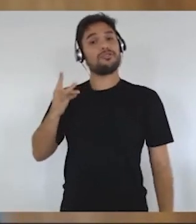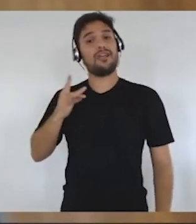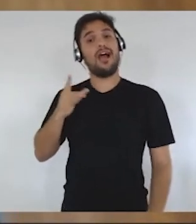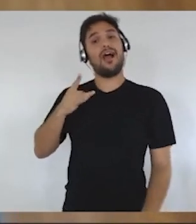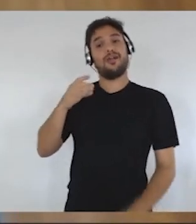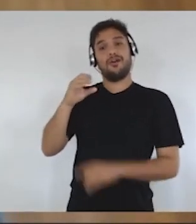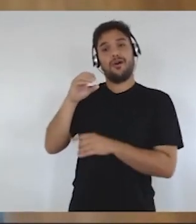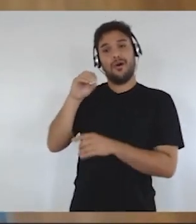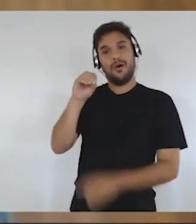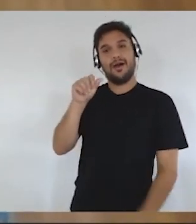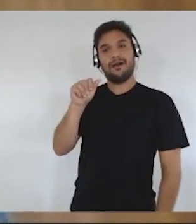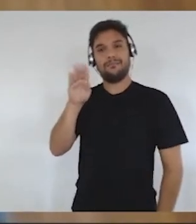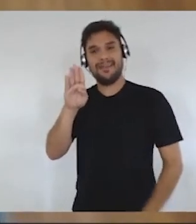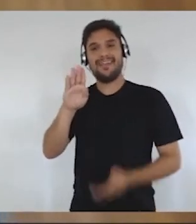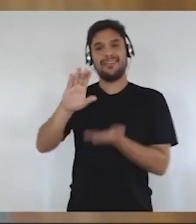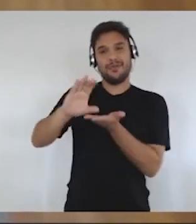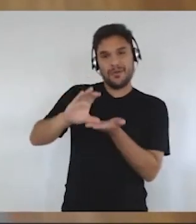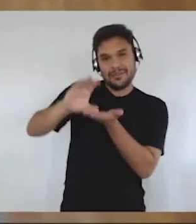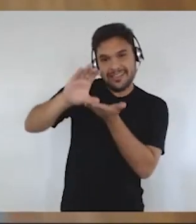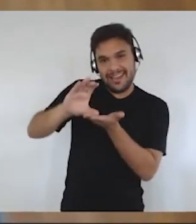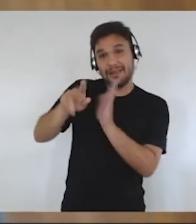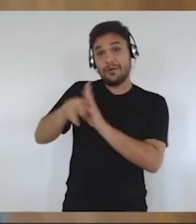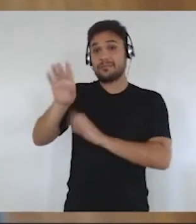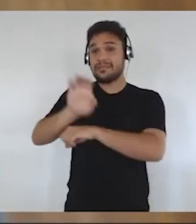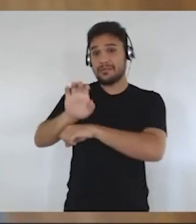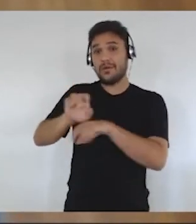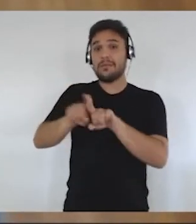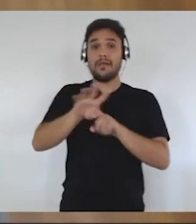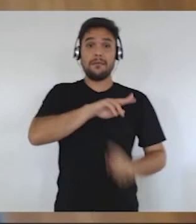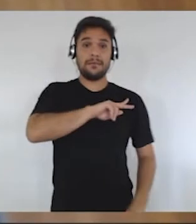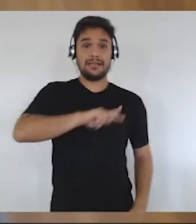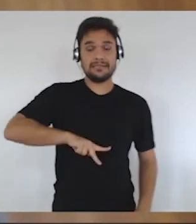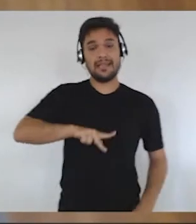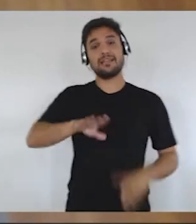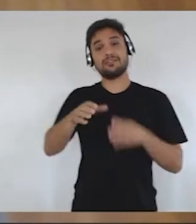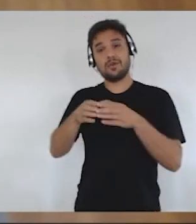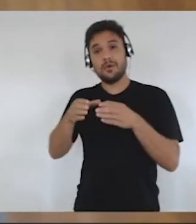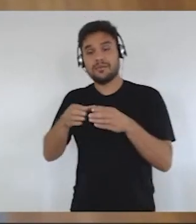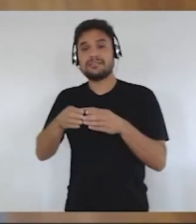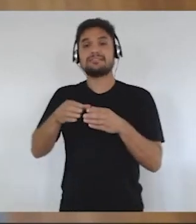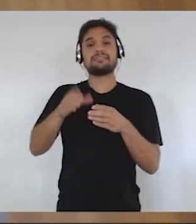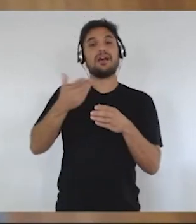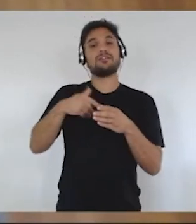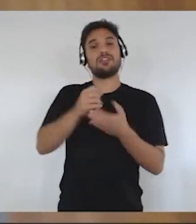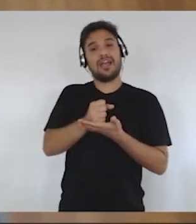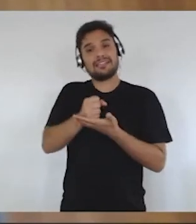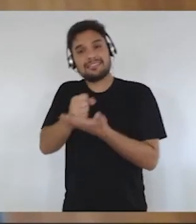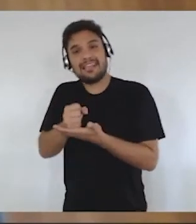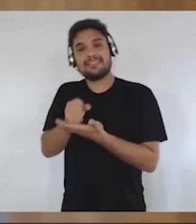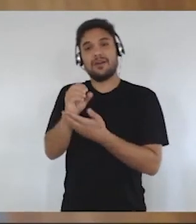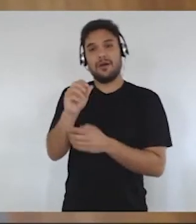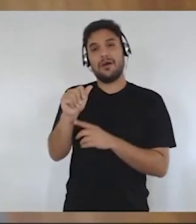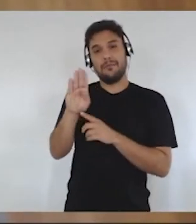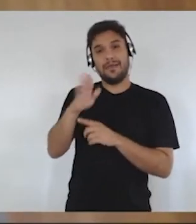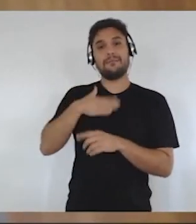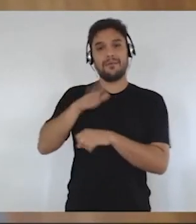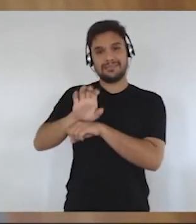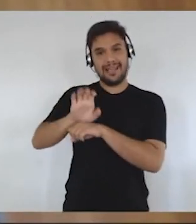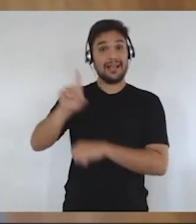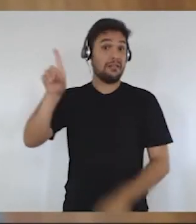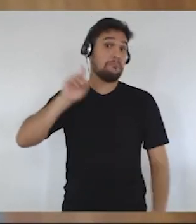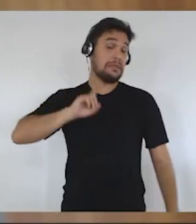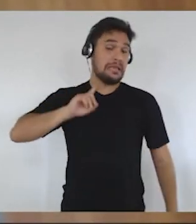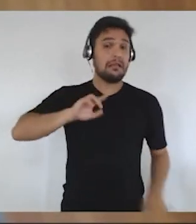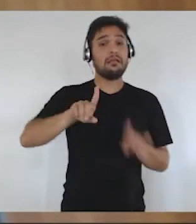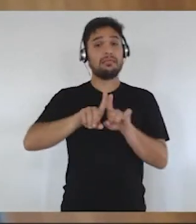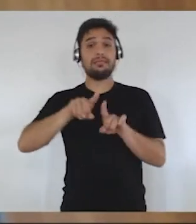do Brasil, como conselheiro estadual, como presidente da Comissão de Defesa, Assistência e Prerrogativas da OAB do meu estado de Minas Gerais,